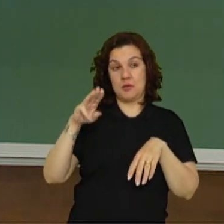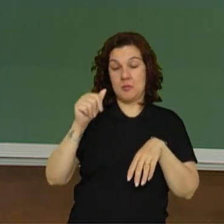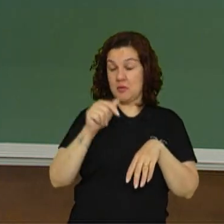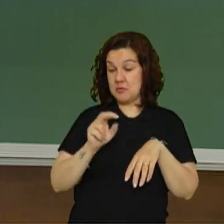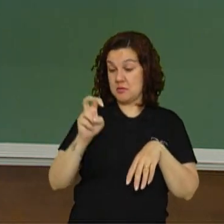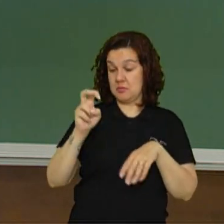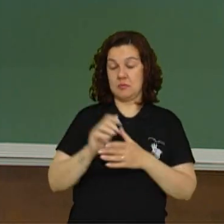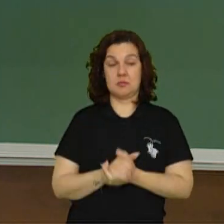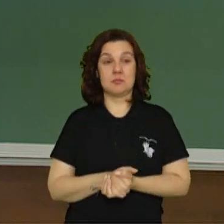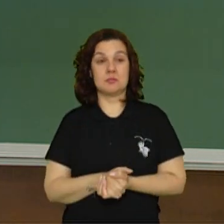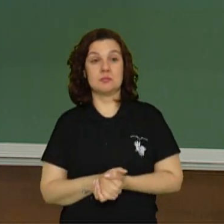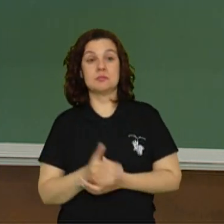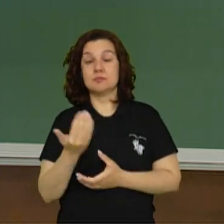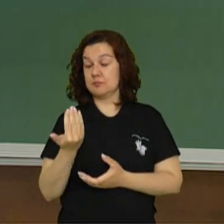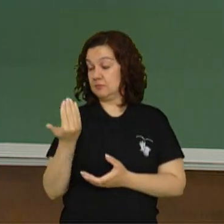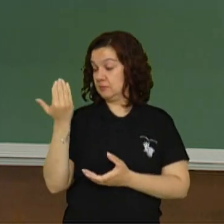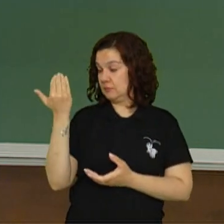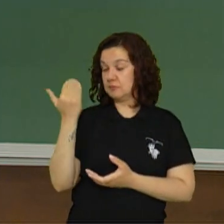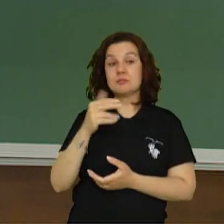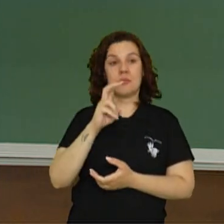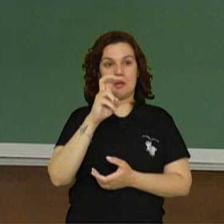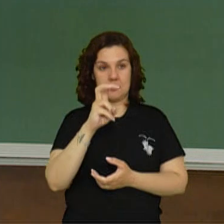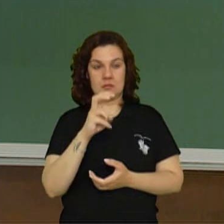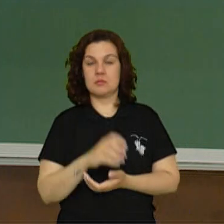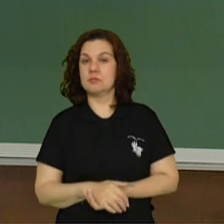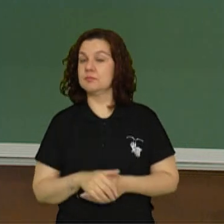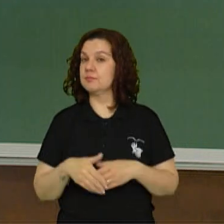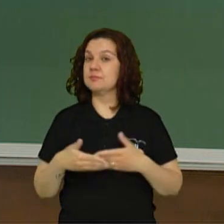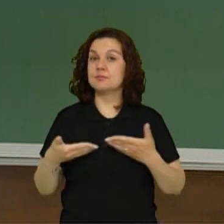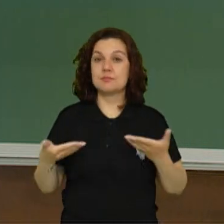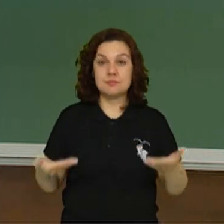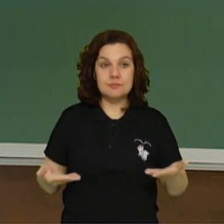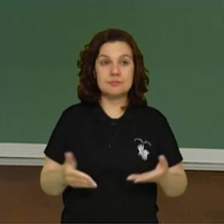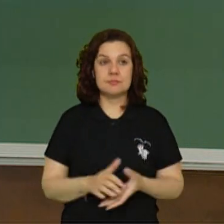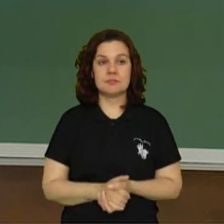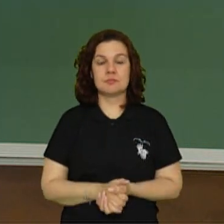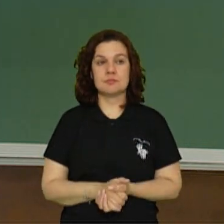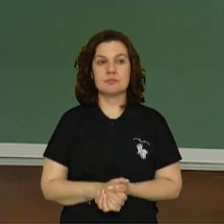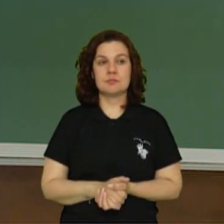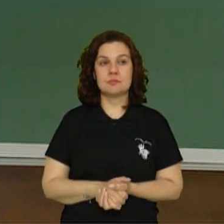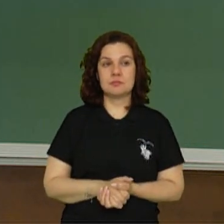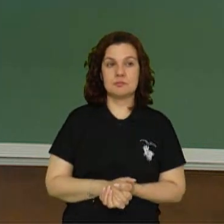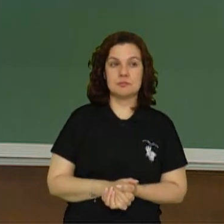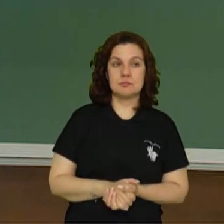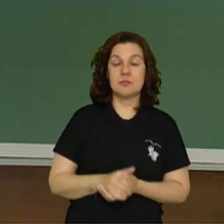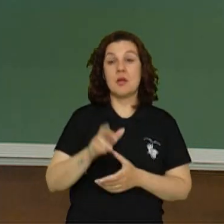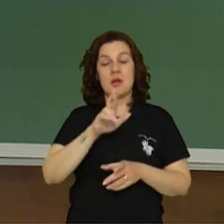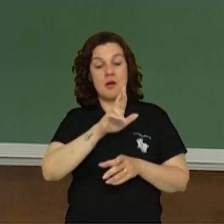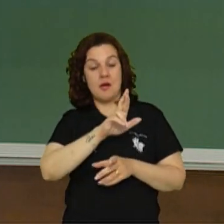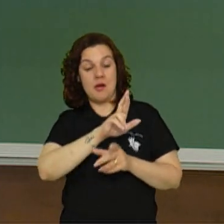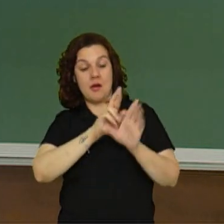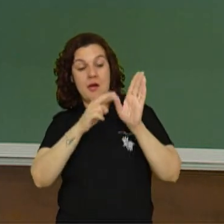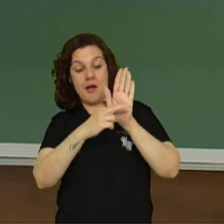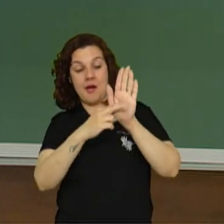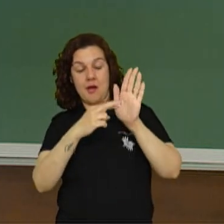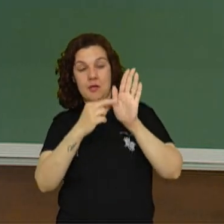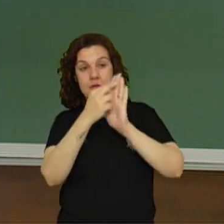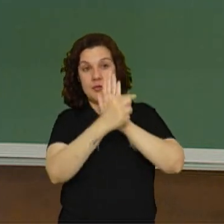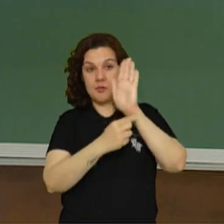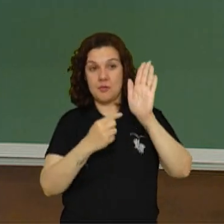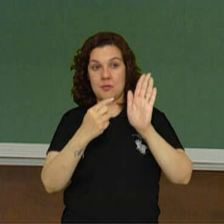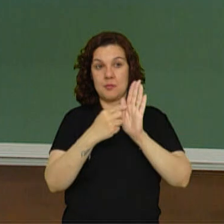5 centímetros, o raio também vai ser 5 centímetros. Com o raio, calculo o comprimento dessa